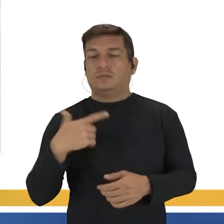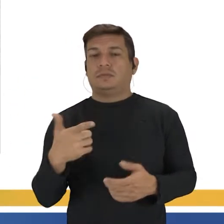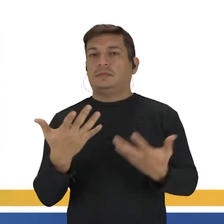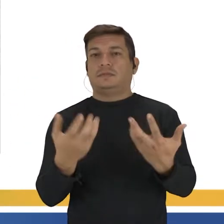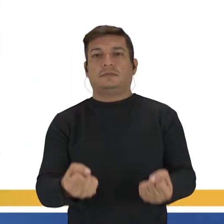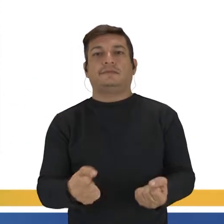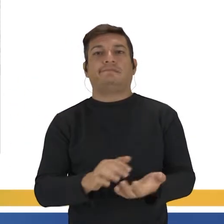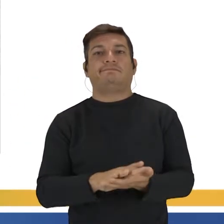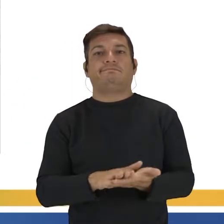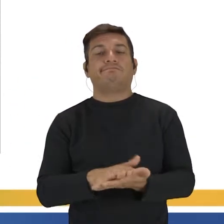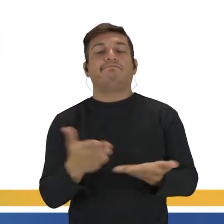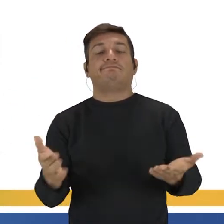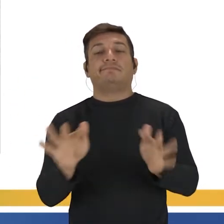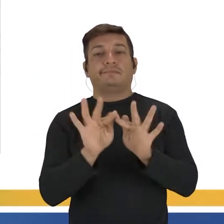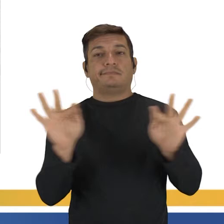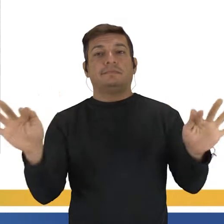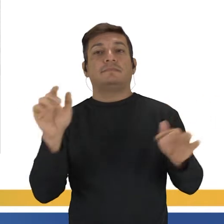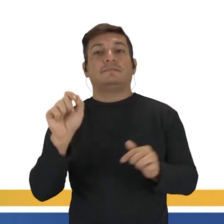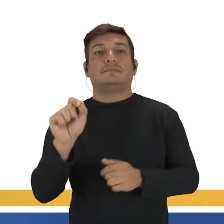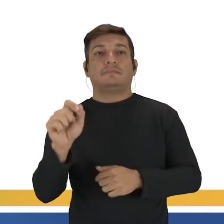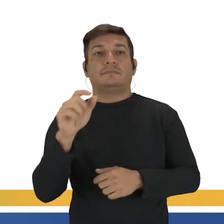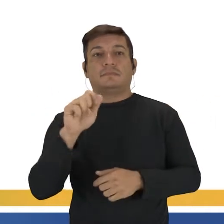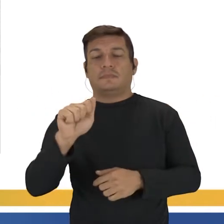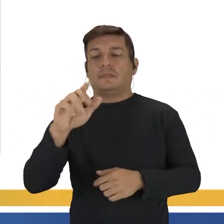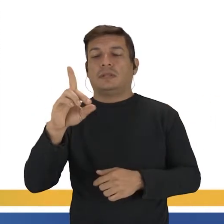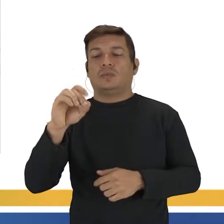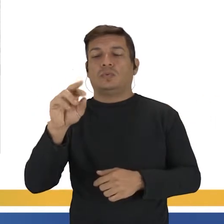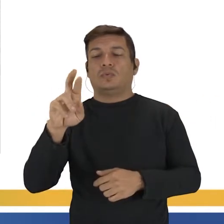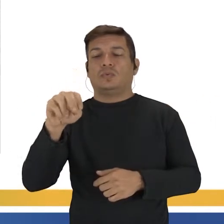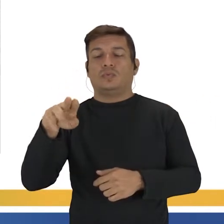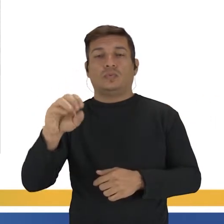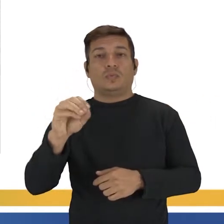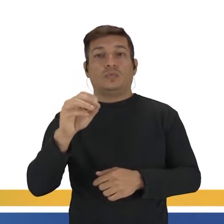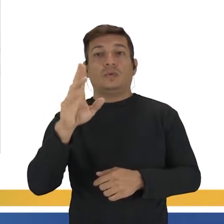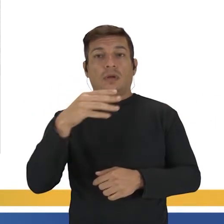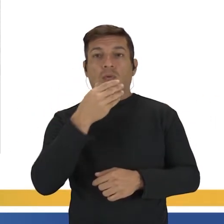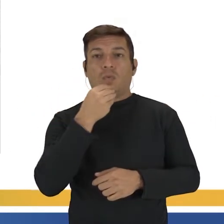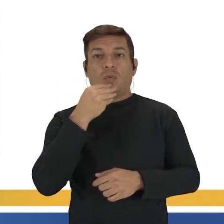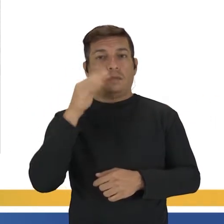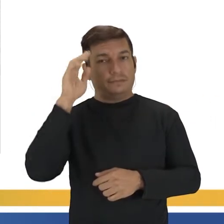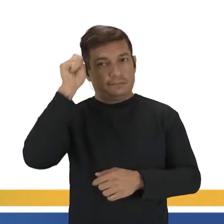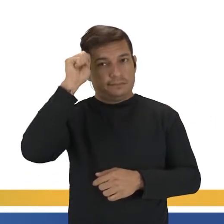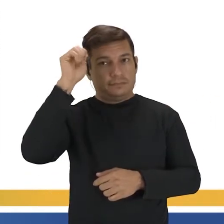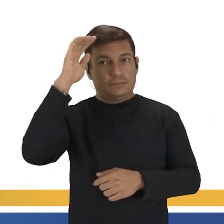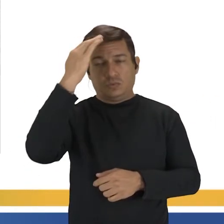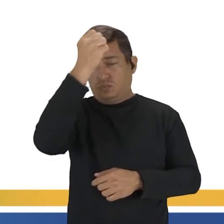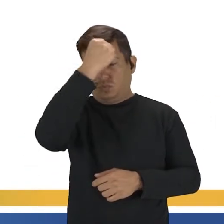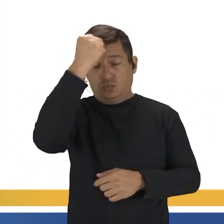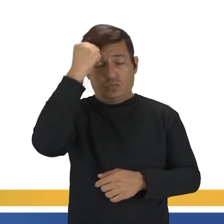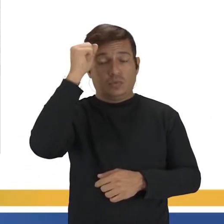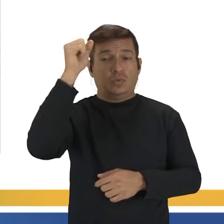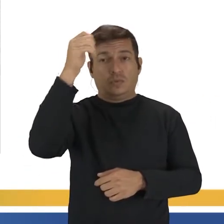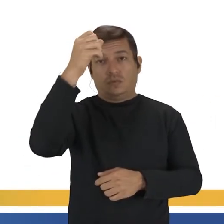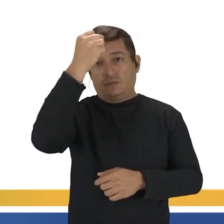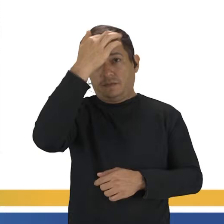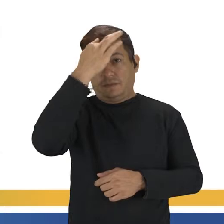aceito. Né? Essa frase é de Adorno, né? Um sociólogo, filósofo do século